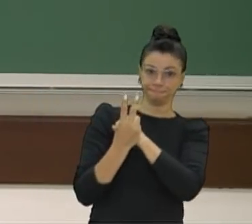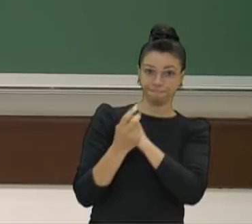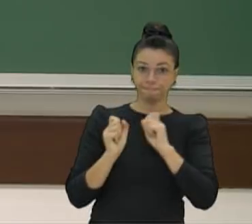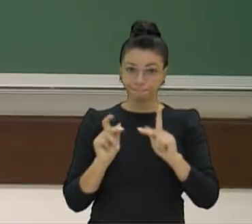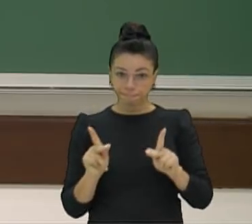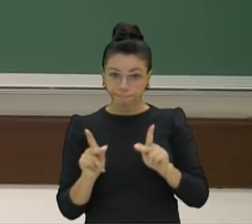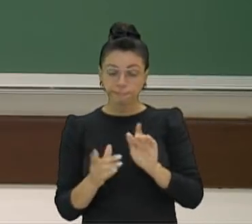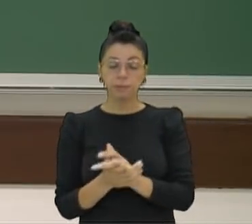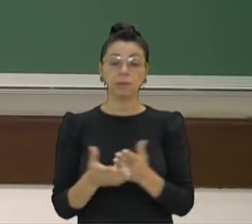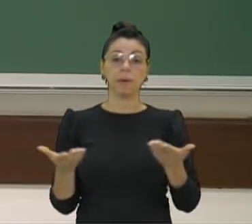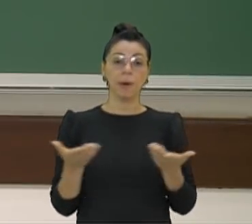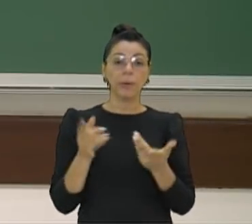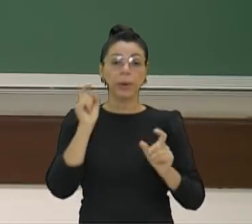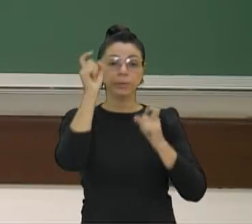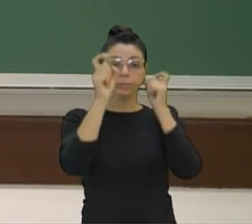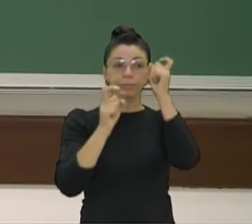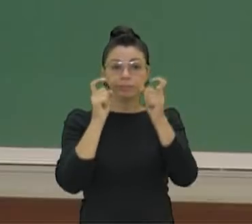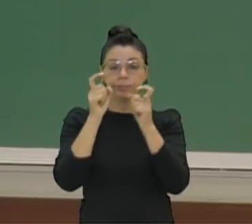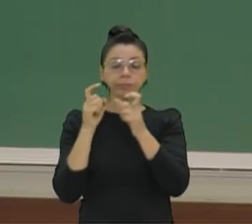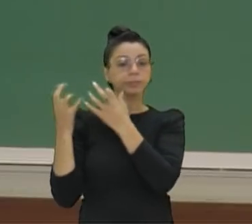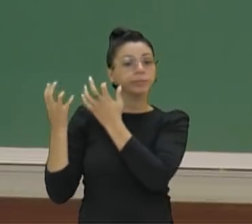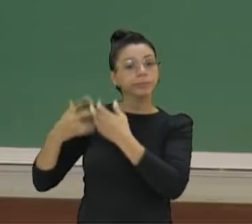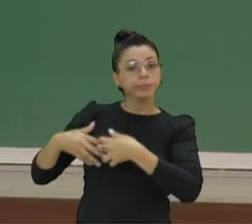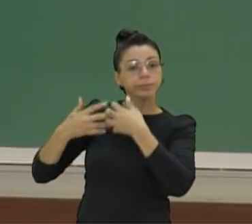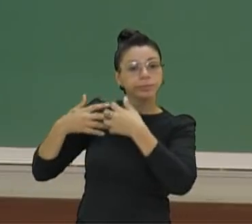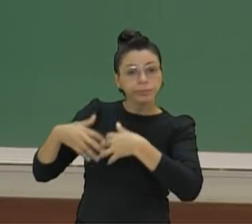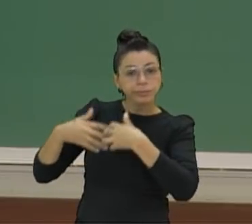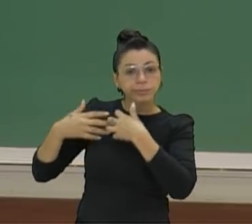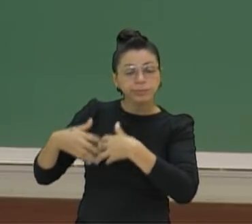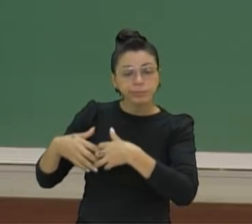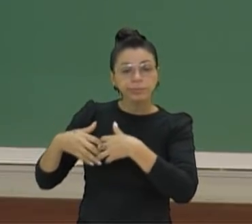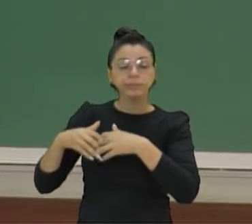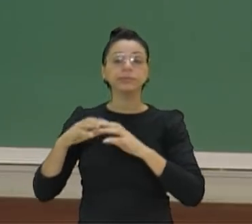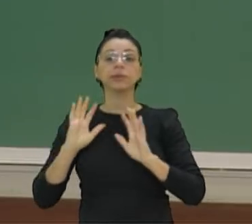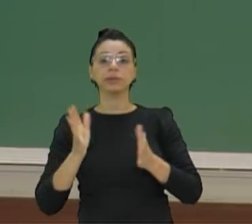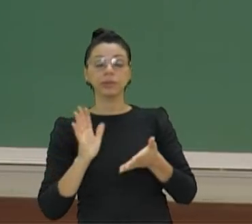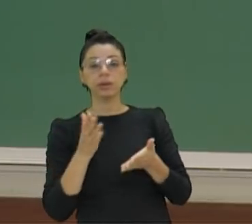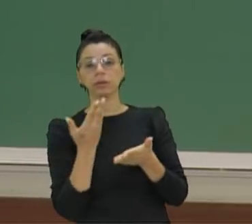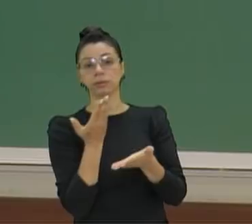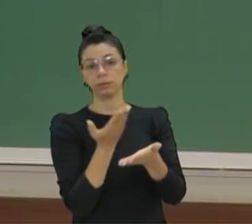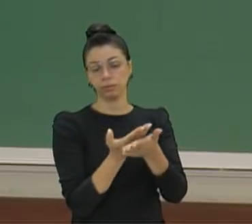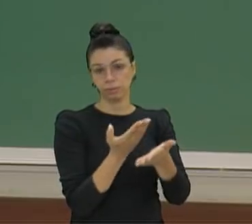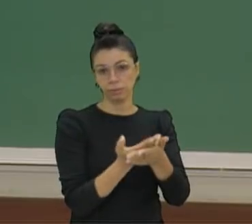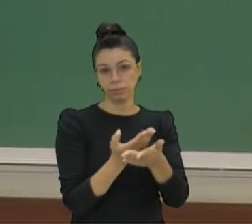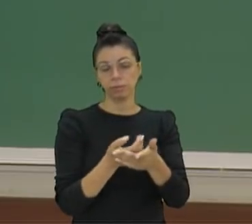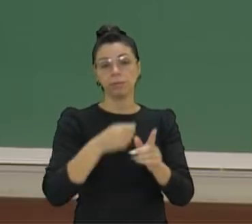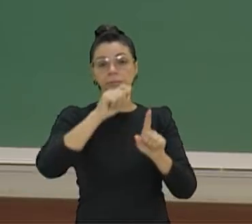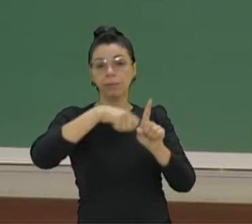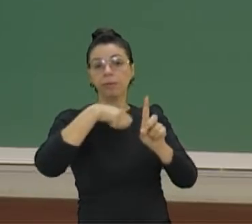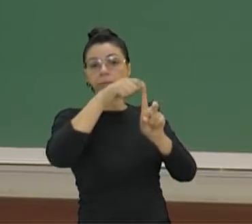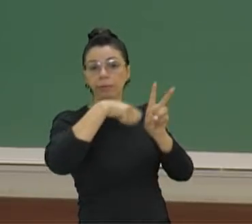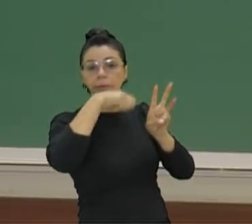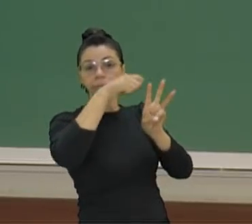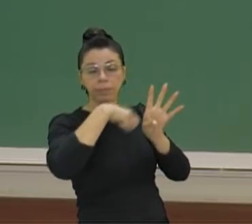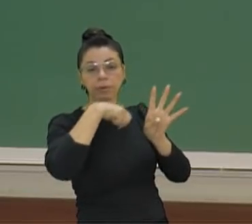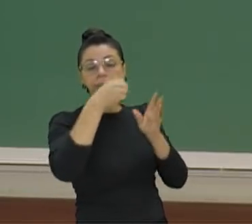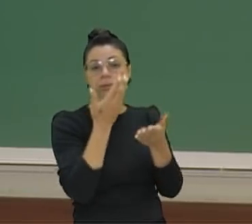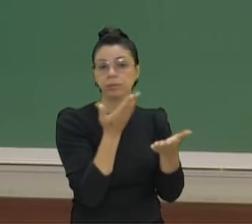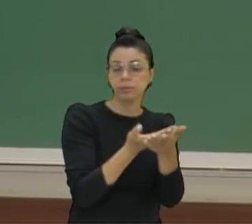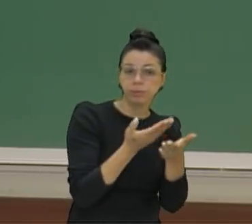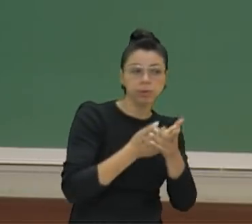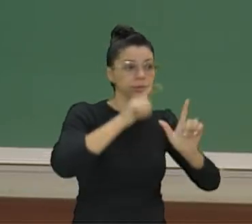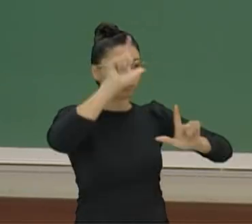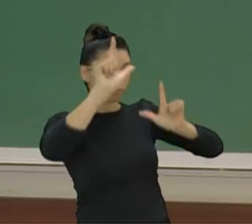Agora, para a gente pensar aqui, para você pensar um pouquinho naquilo tudo que você está há meses aí ouvindo, seja na